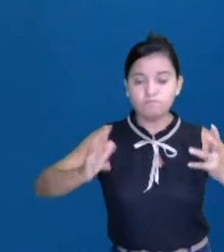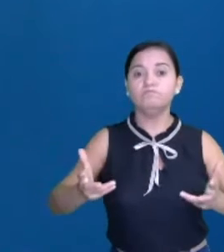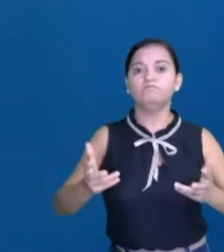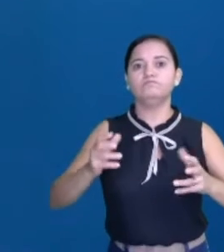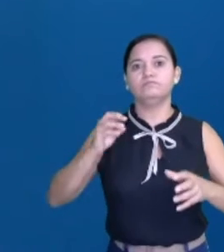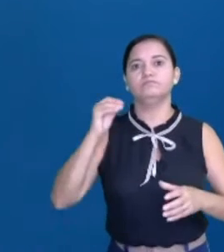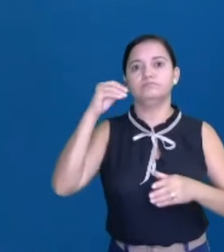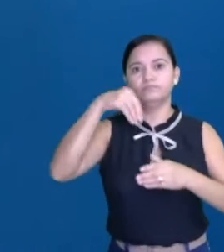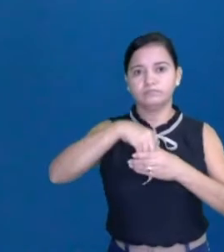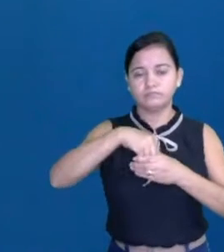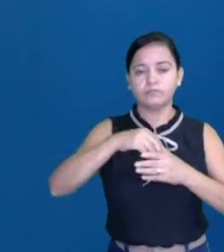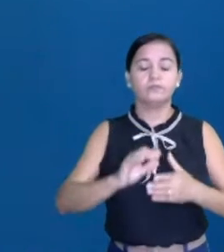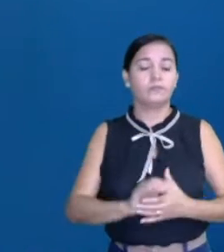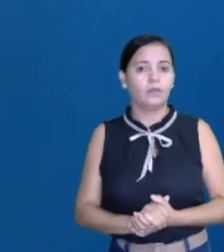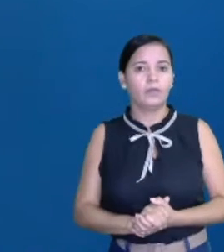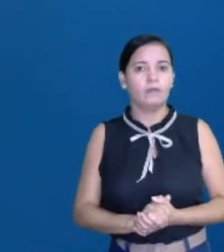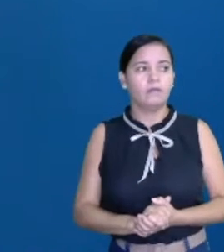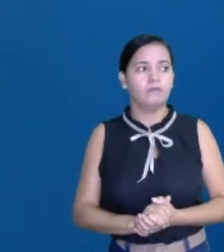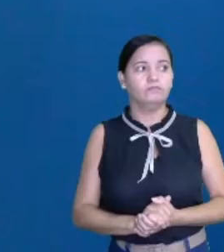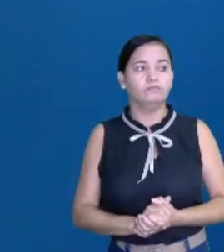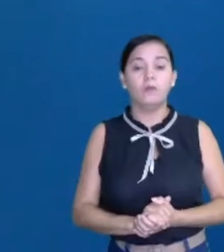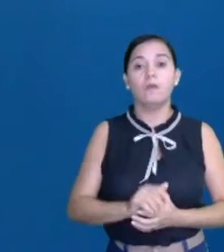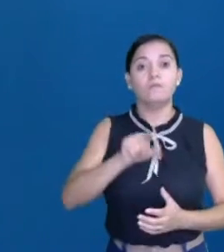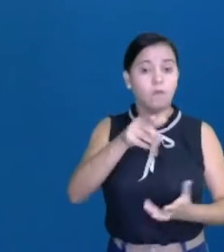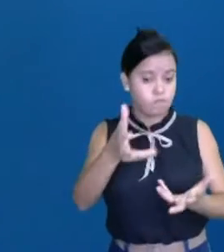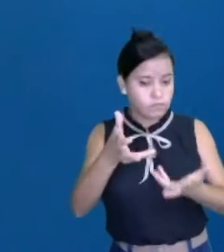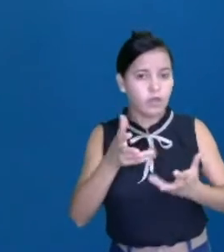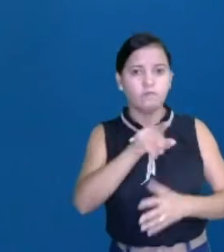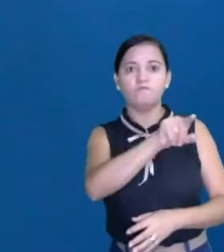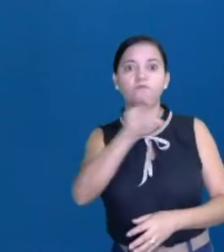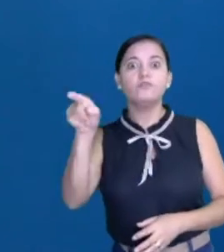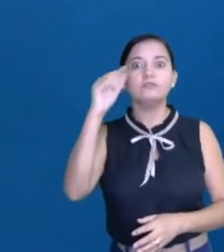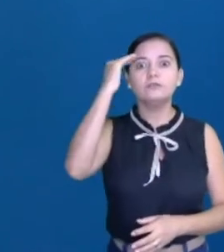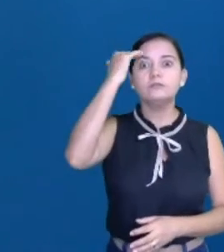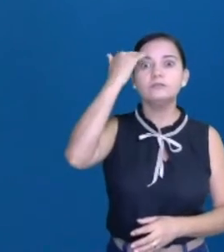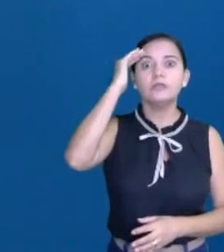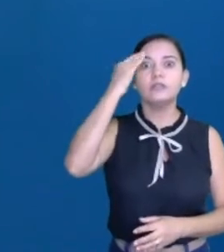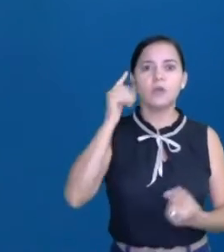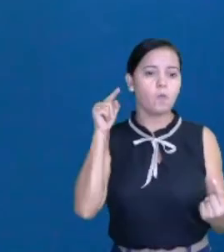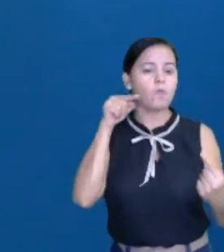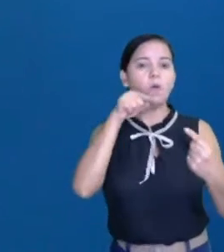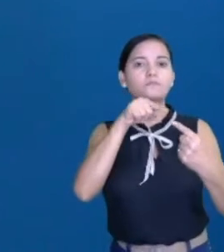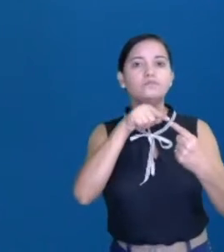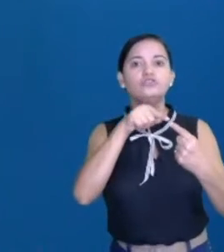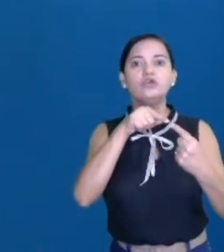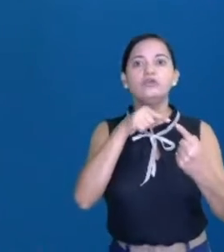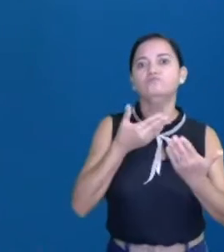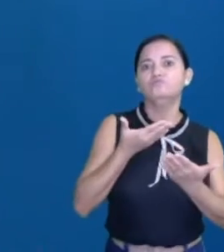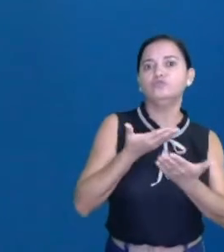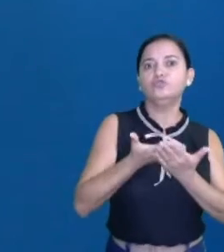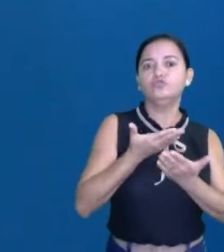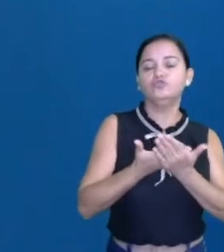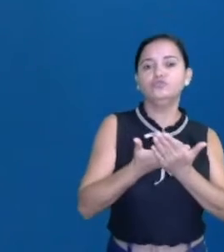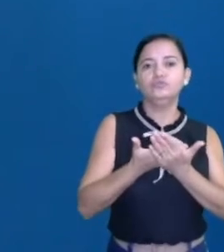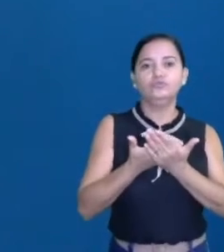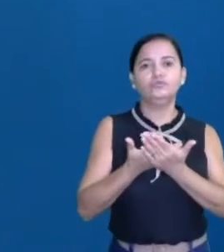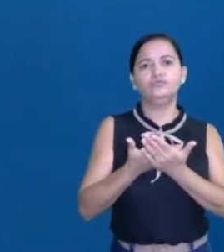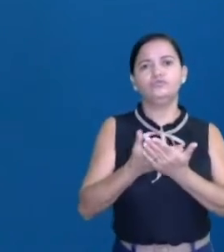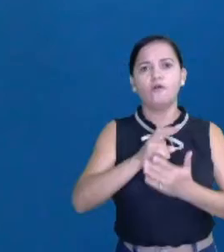aqui. E é exatamente isso que eu quero que vocês comecem a entender. Aonde é que o nosso objeto de estudo vai estar